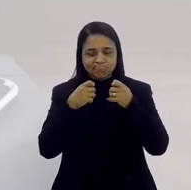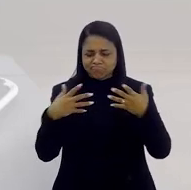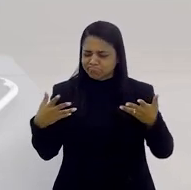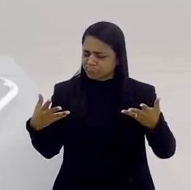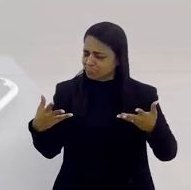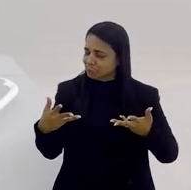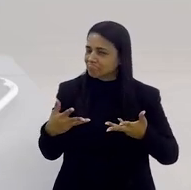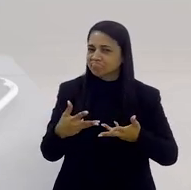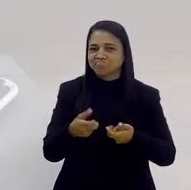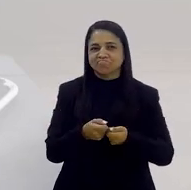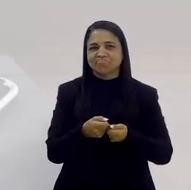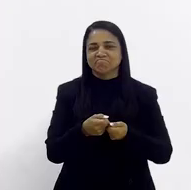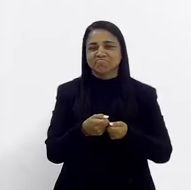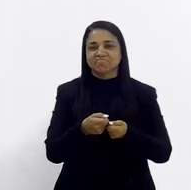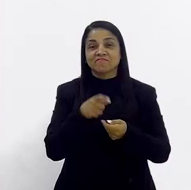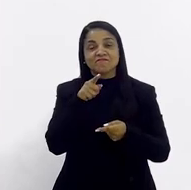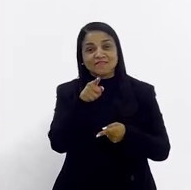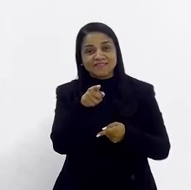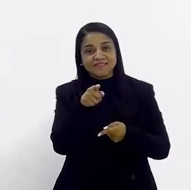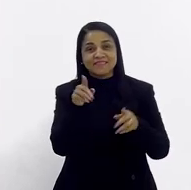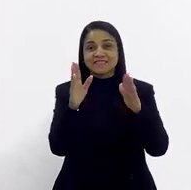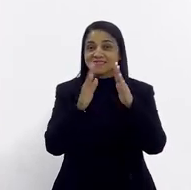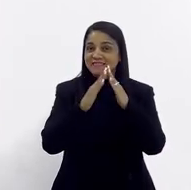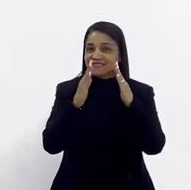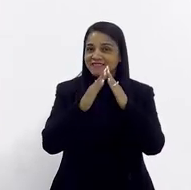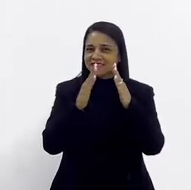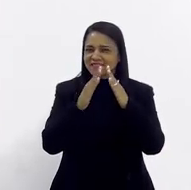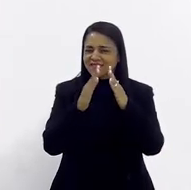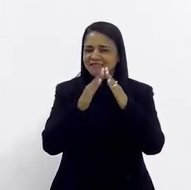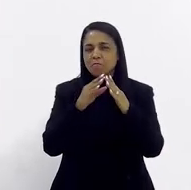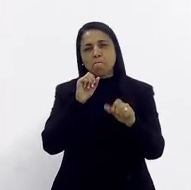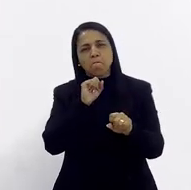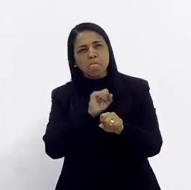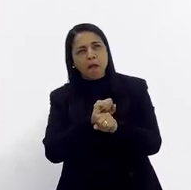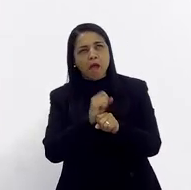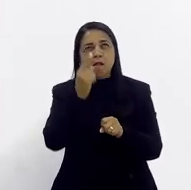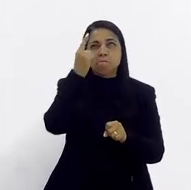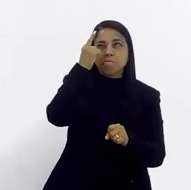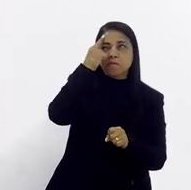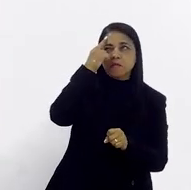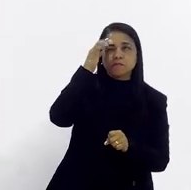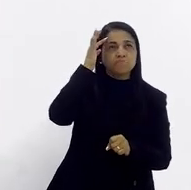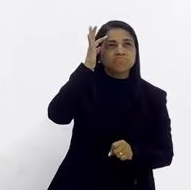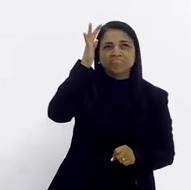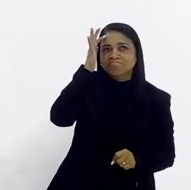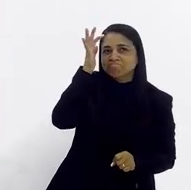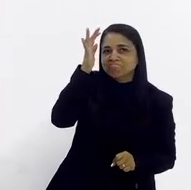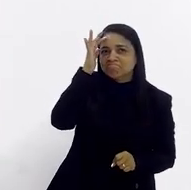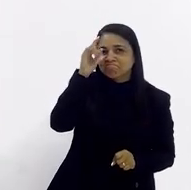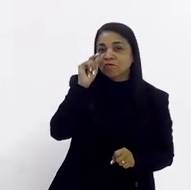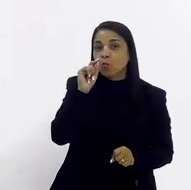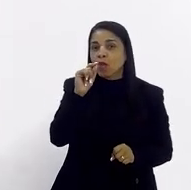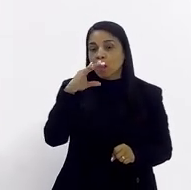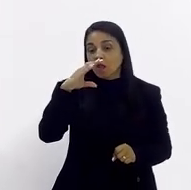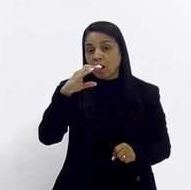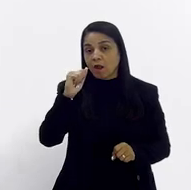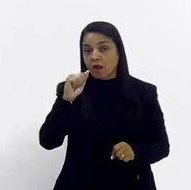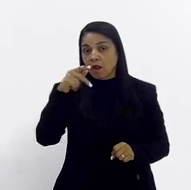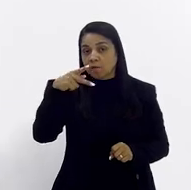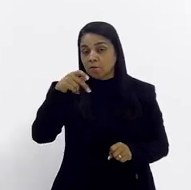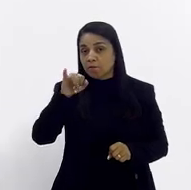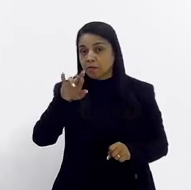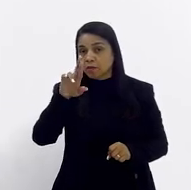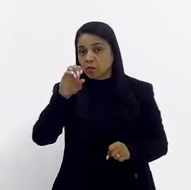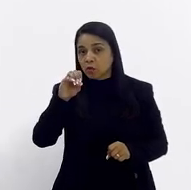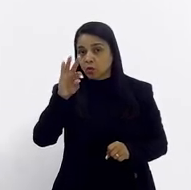fantástica espero que vocês estejam em casa pare pensa reflita Olha que foi o